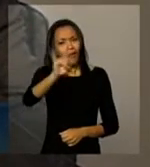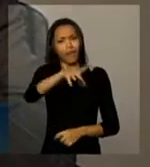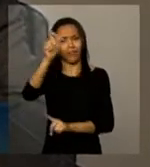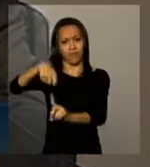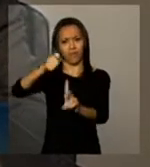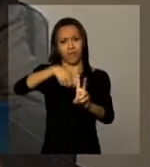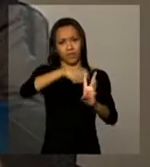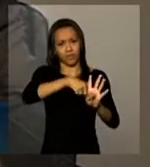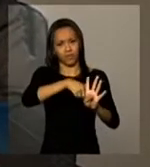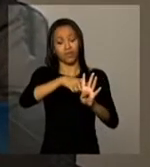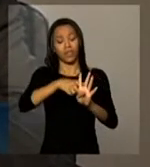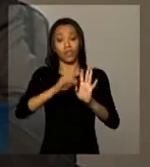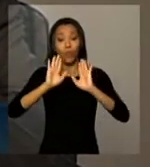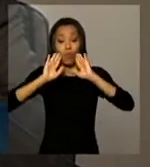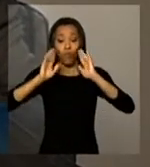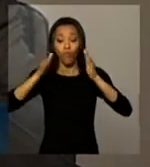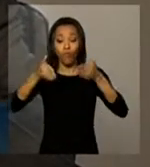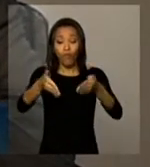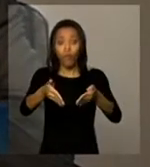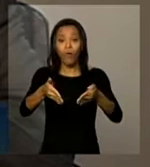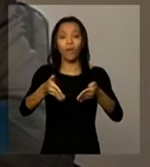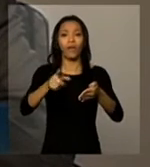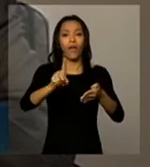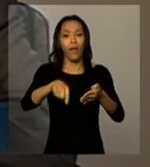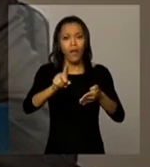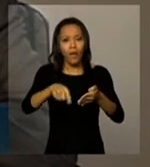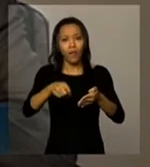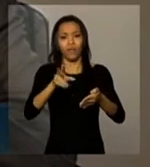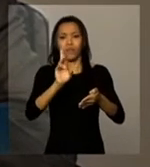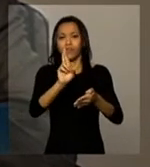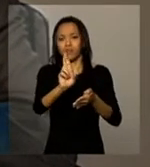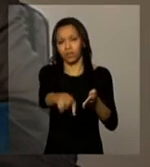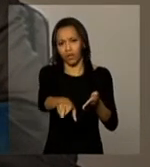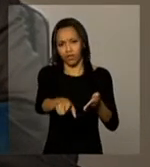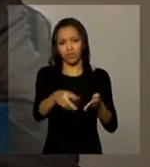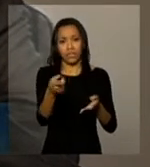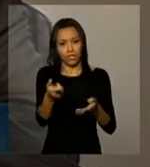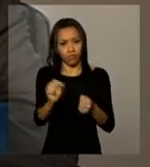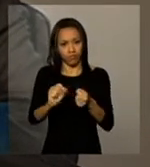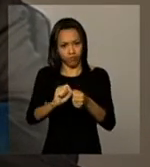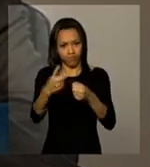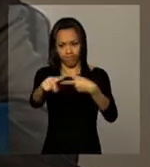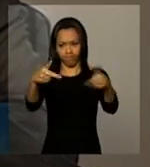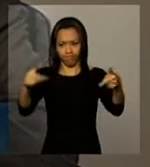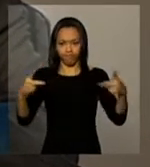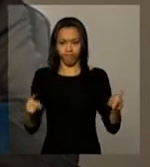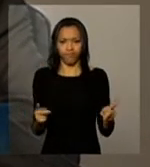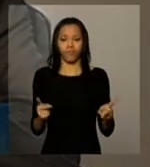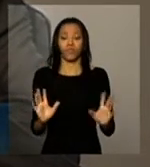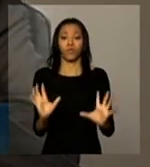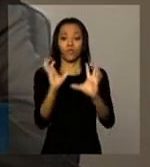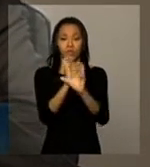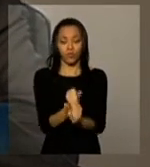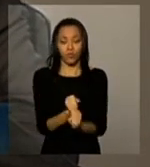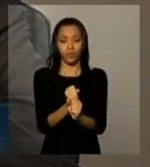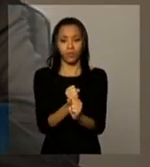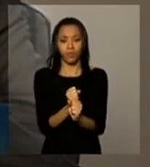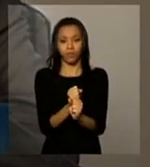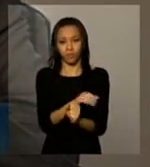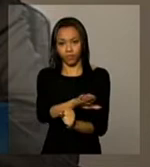um foco maior no resultado que eles estão produzindo. Somando, portanto,